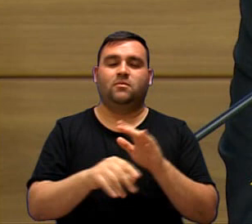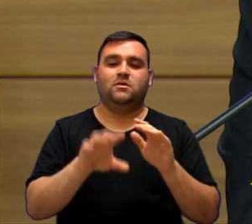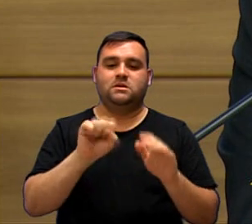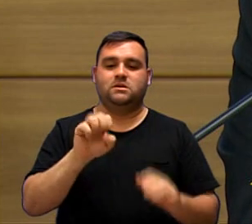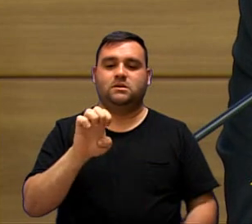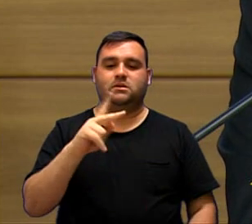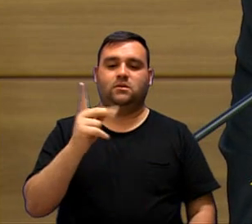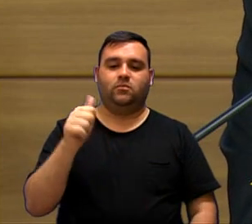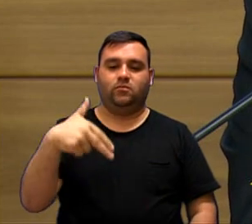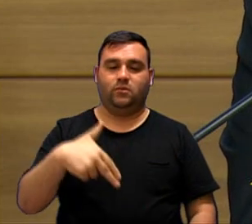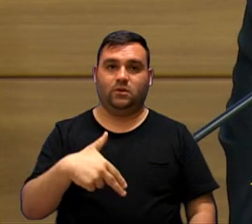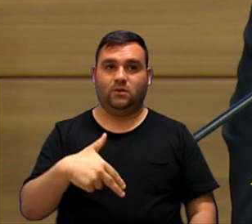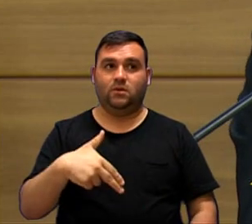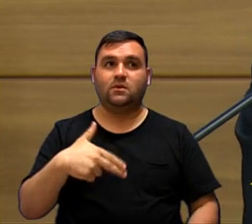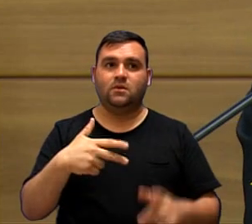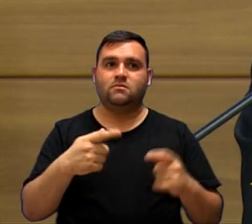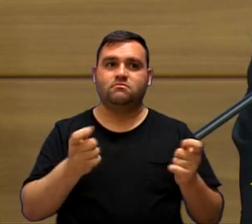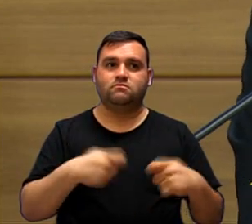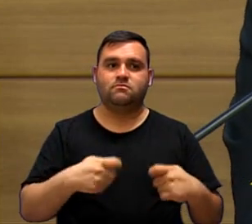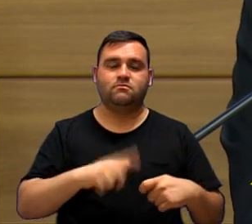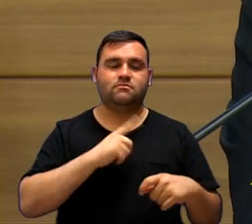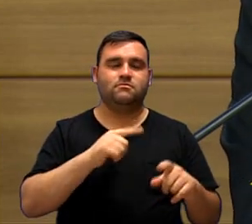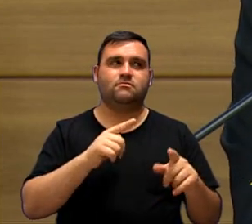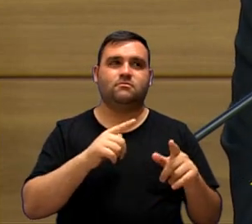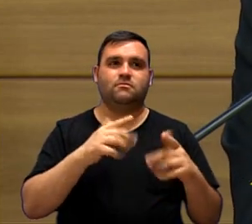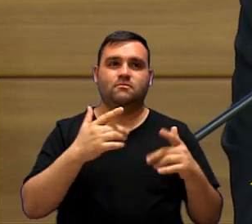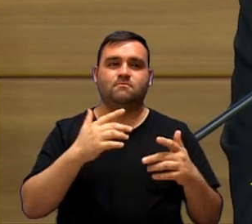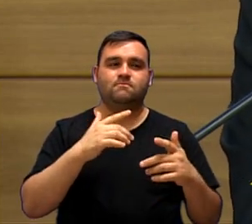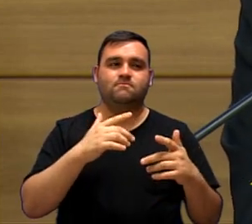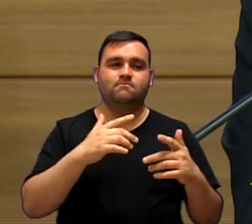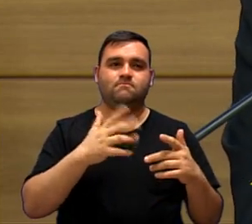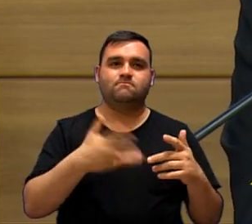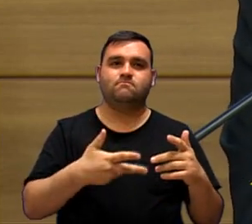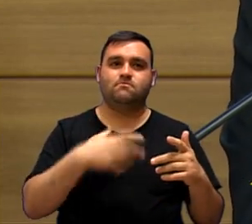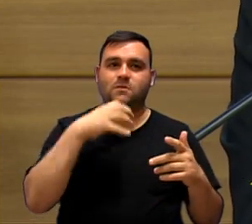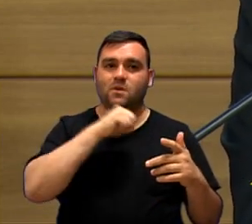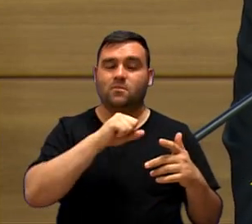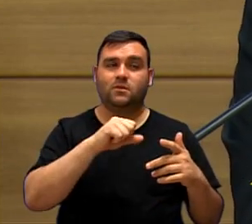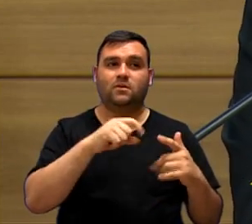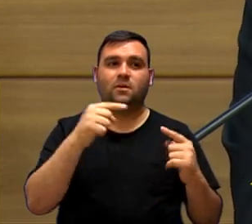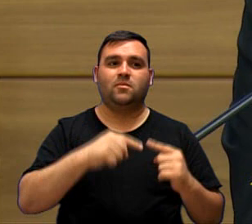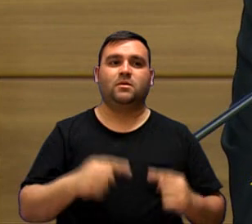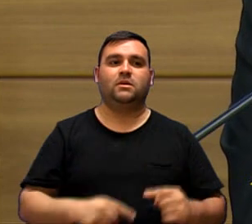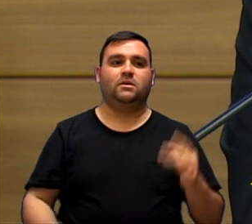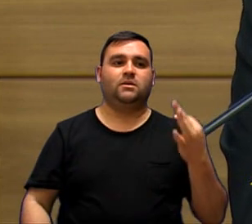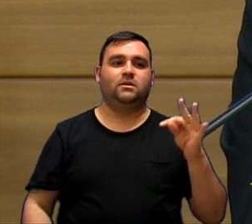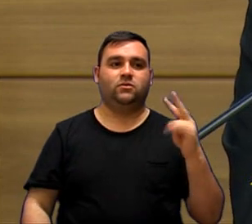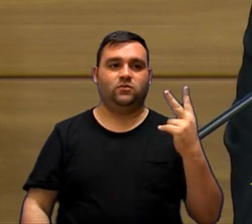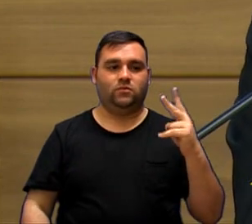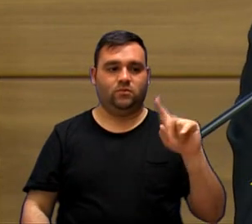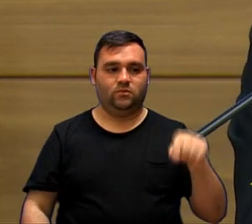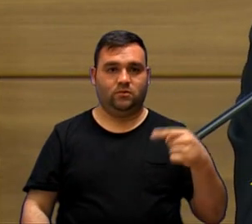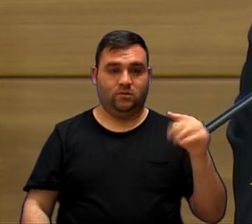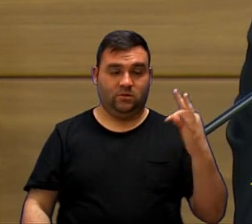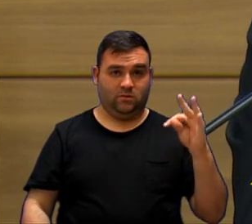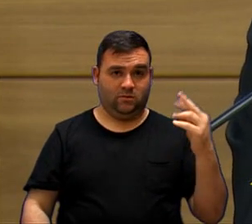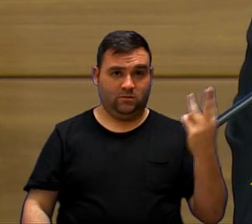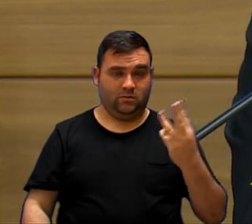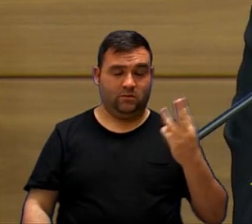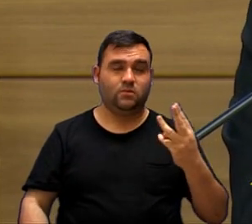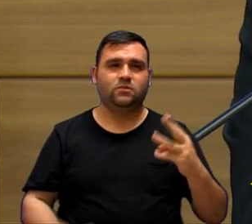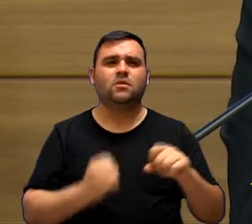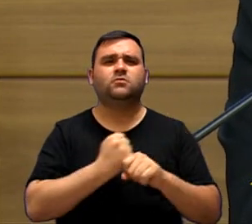CEPLAN, que viabilizaria até mais seriamente a implantação do trecho 2 e 3. Qual obra,